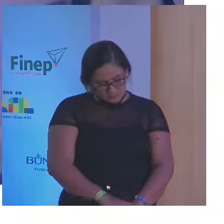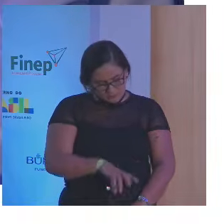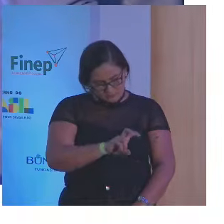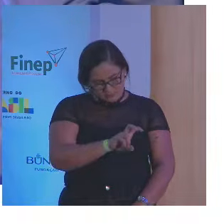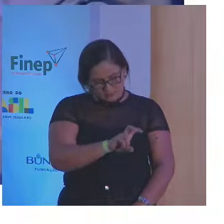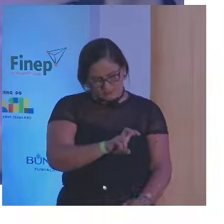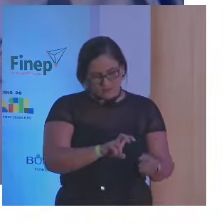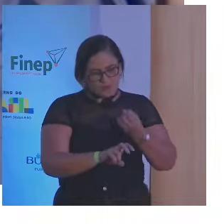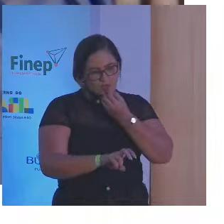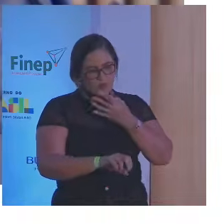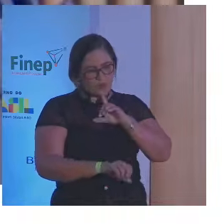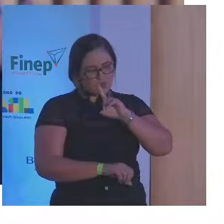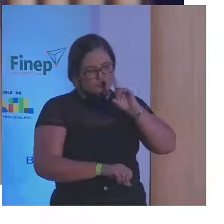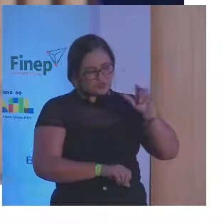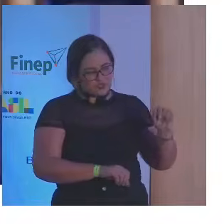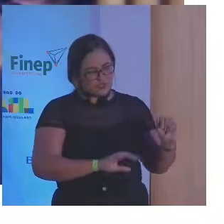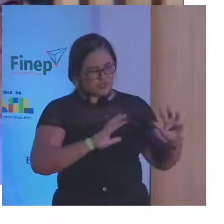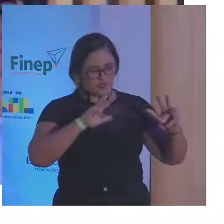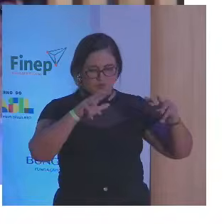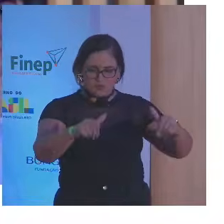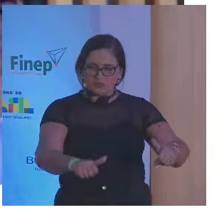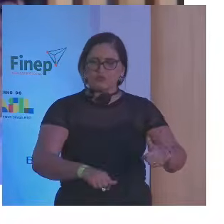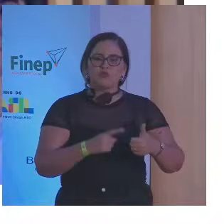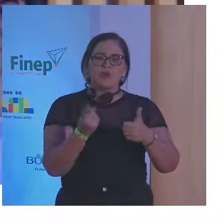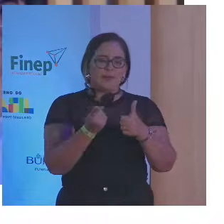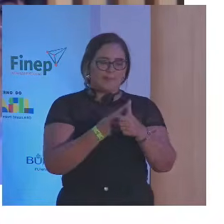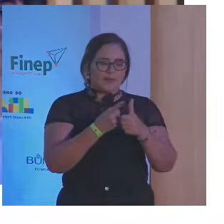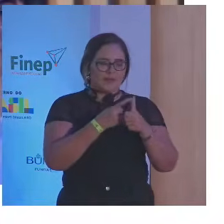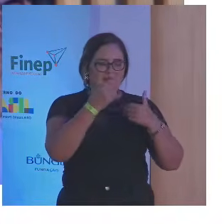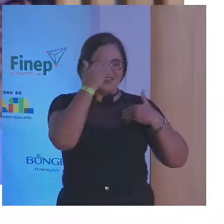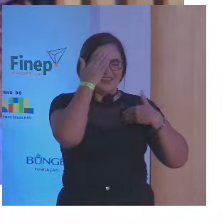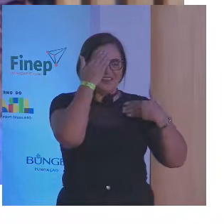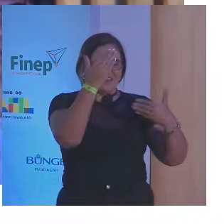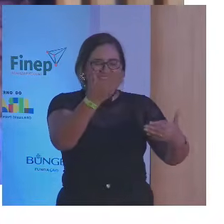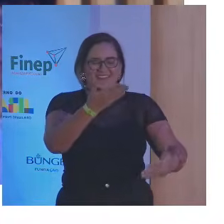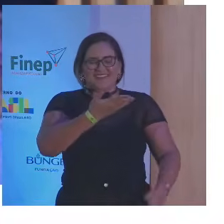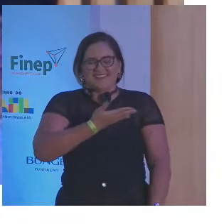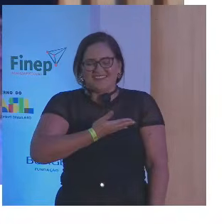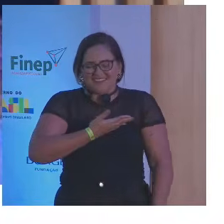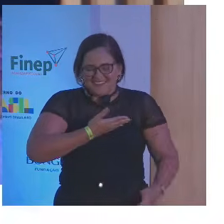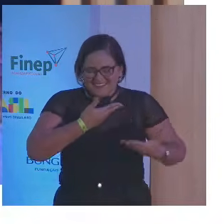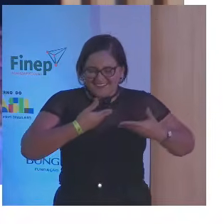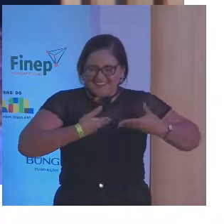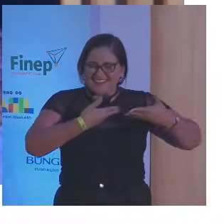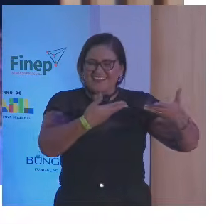Obrigado, bom dia a todos. Eu quero primeiro agradecer ao querido amigo Drude pelo